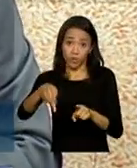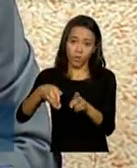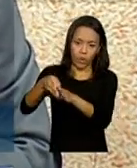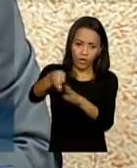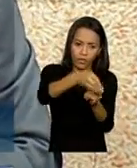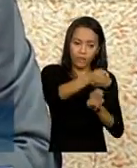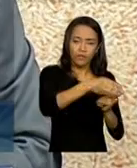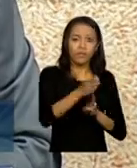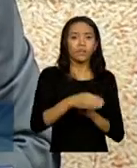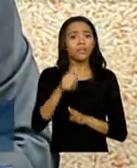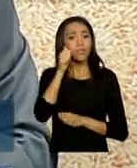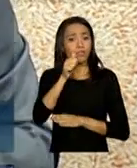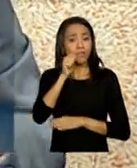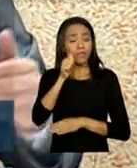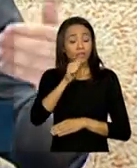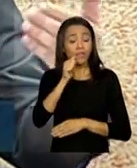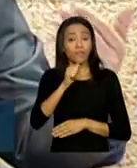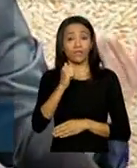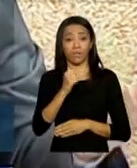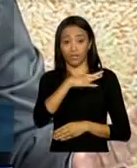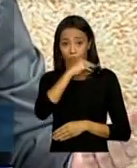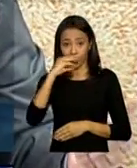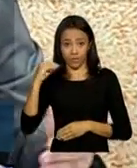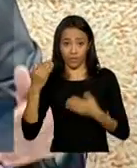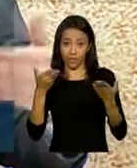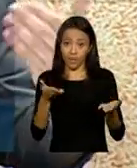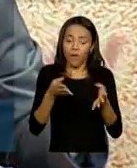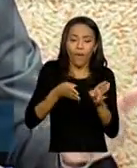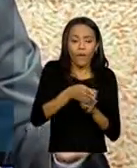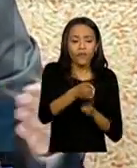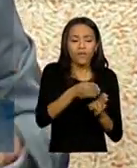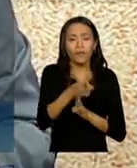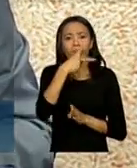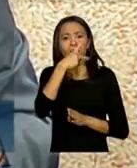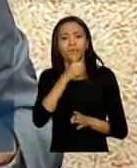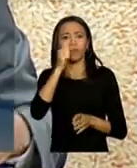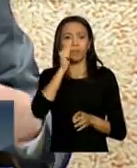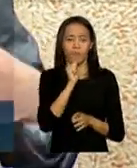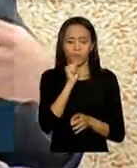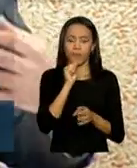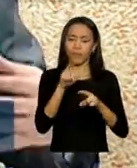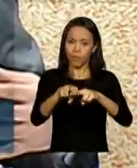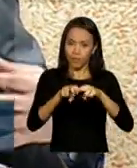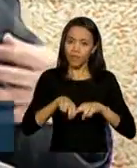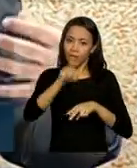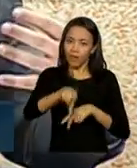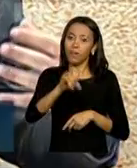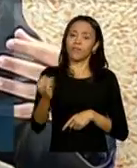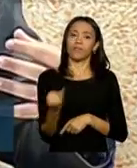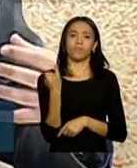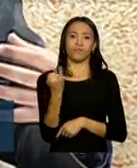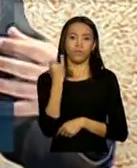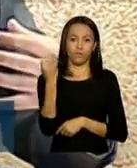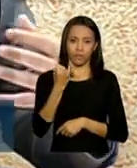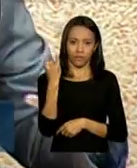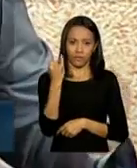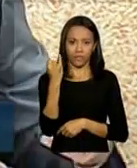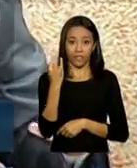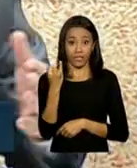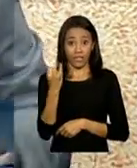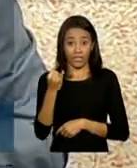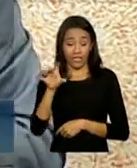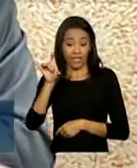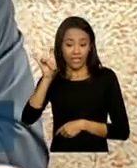meninas pré-adolescentes nesse momento de orientação aos pais e às mães e por isso a importância da definição e em cada